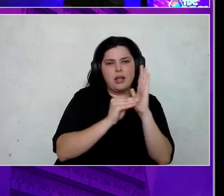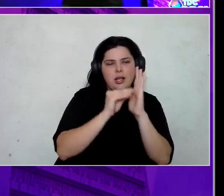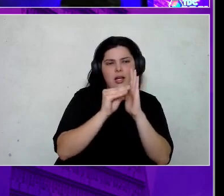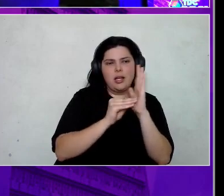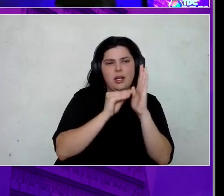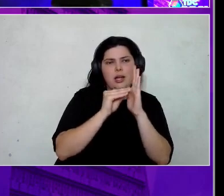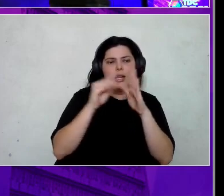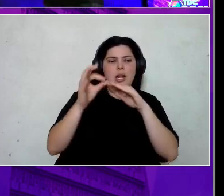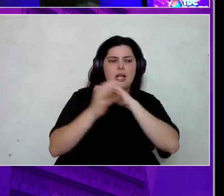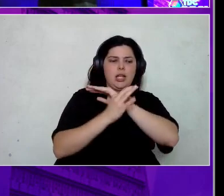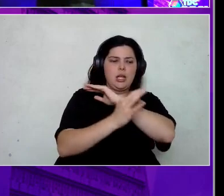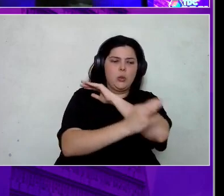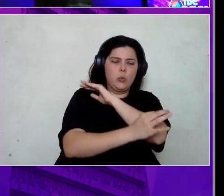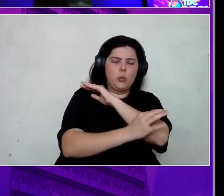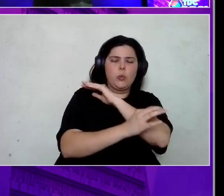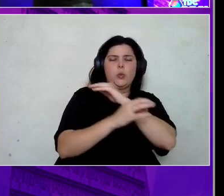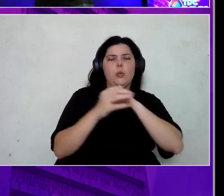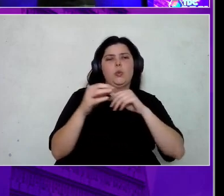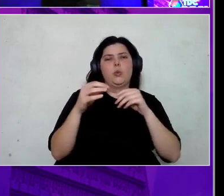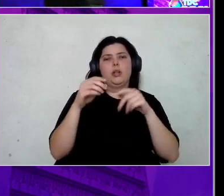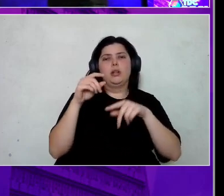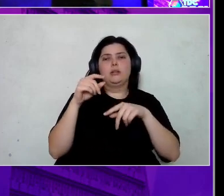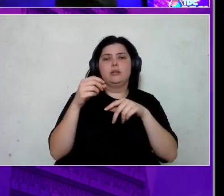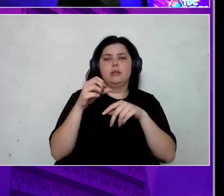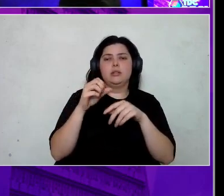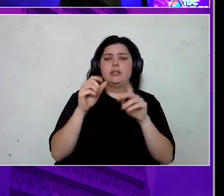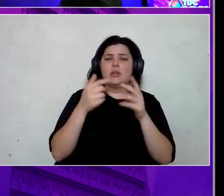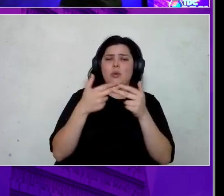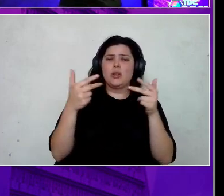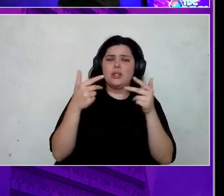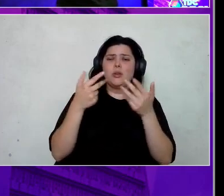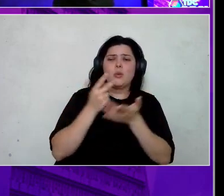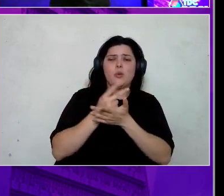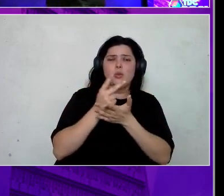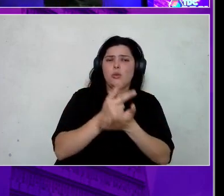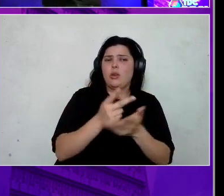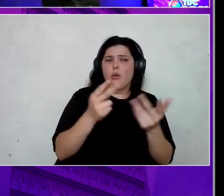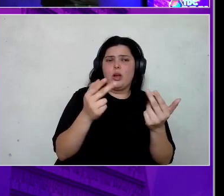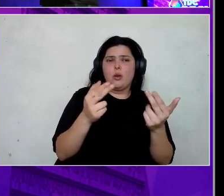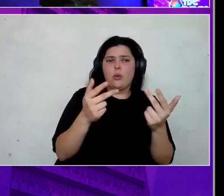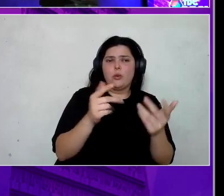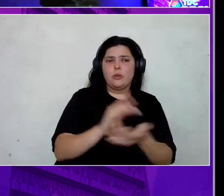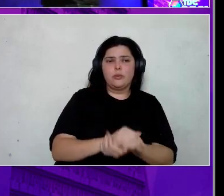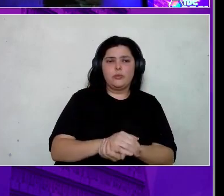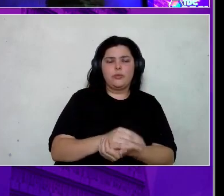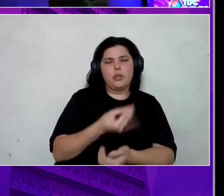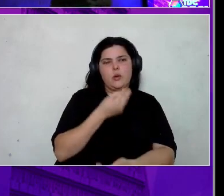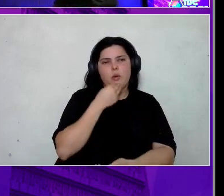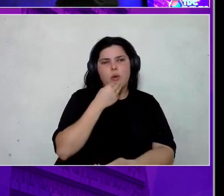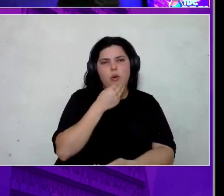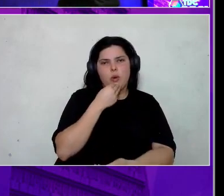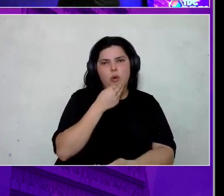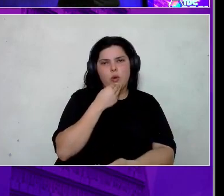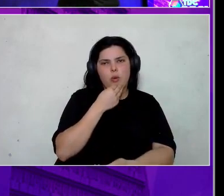arquiteturas, Solid, não sei o que mais lá, essas coisas vão continuar existindo, né? Obviamente, você não vai ter a